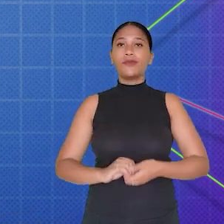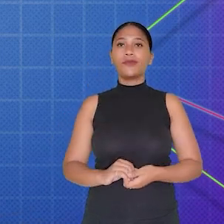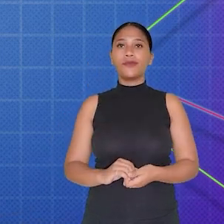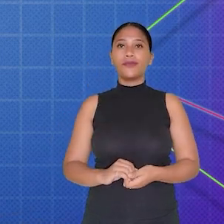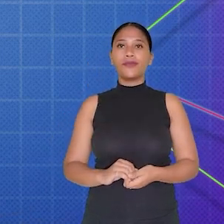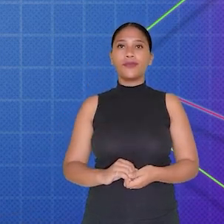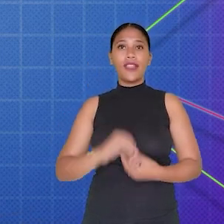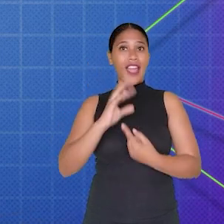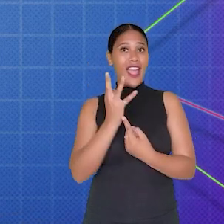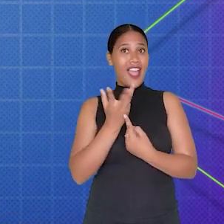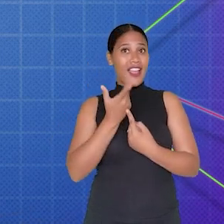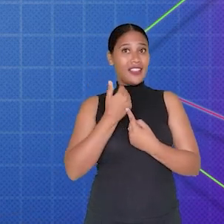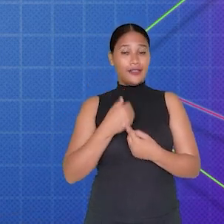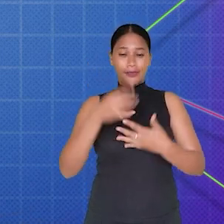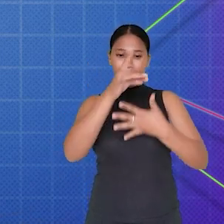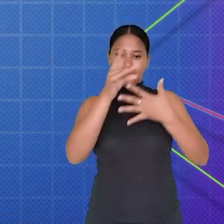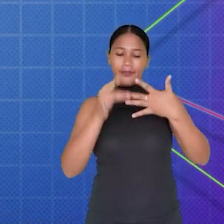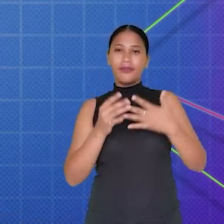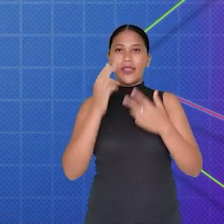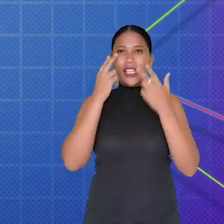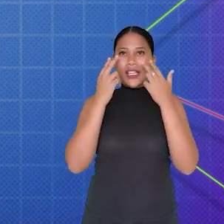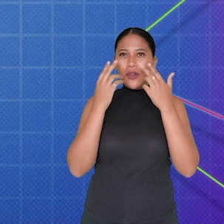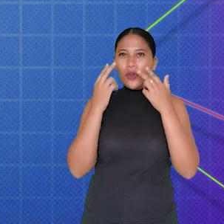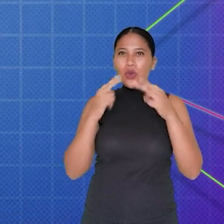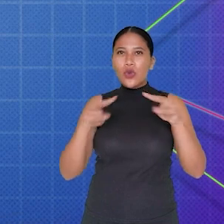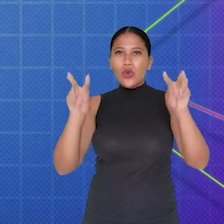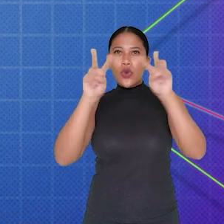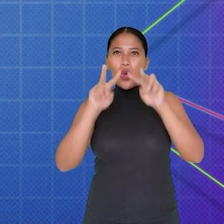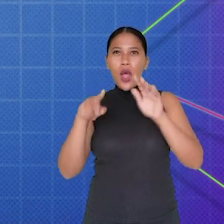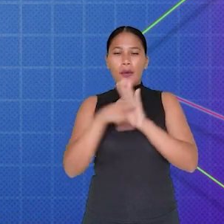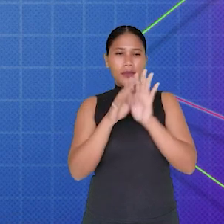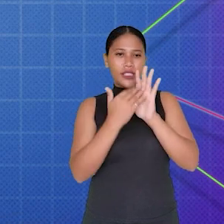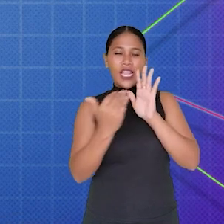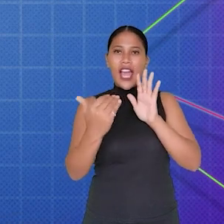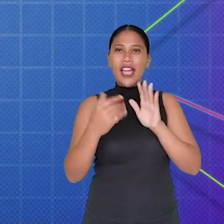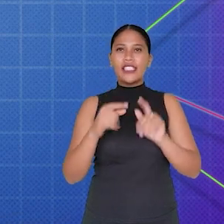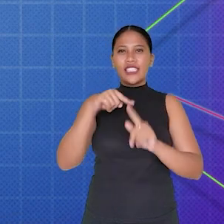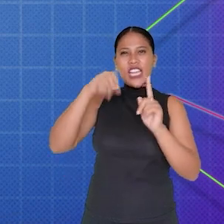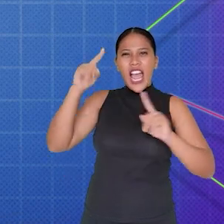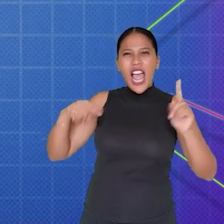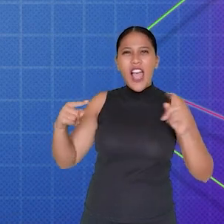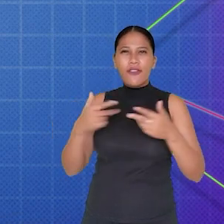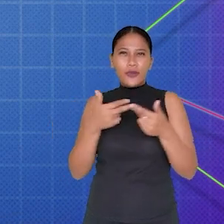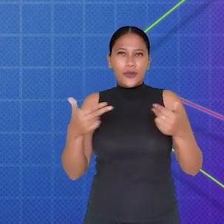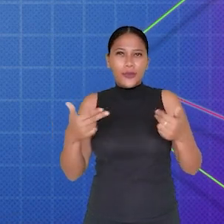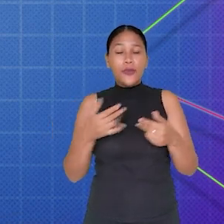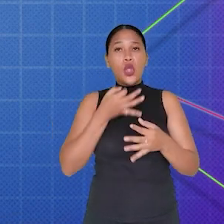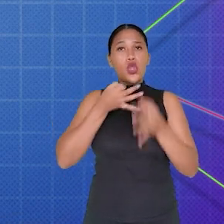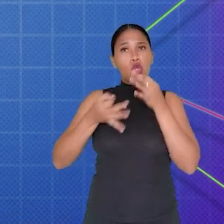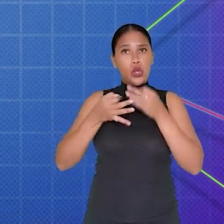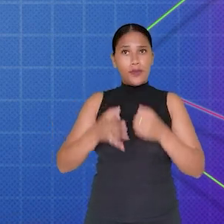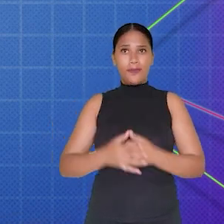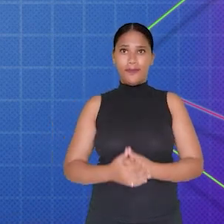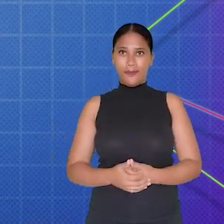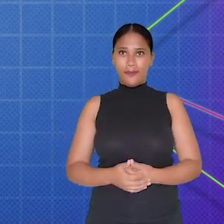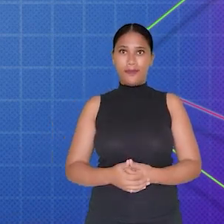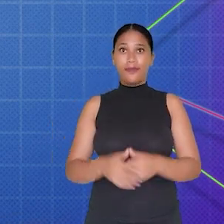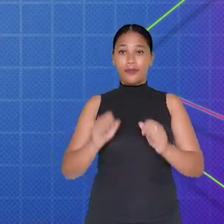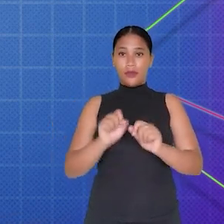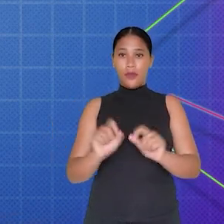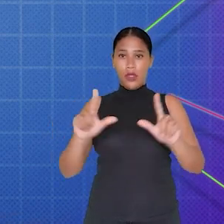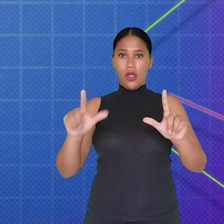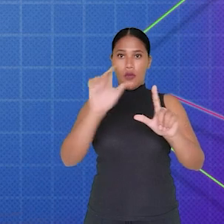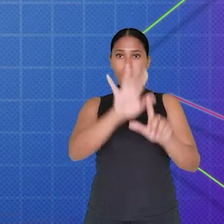e objetivos. Arte. Descreve a estética visual do jogo, incluindo gráficos, designs de níveis e outros